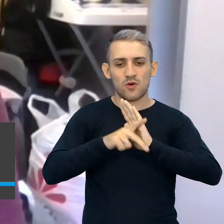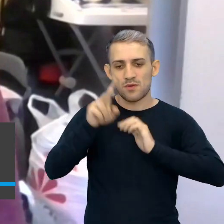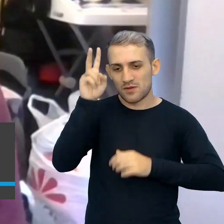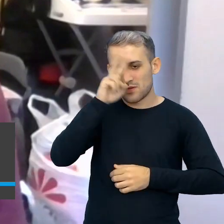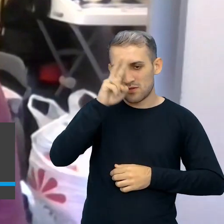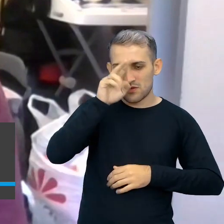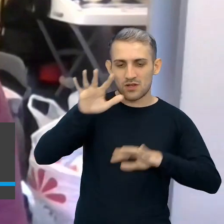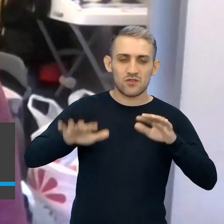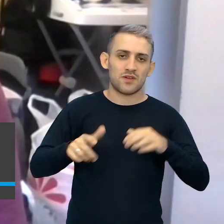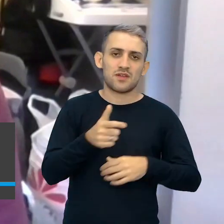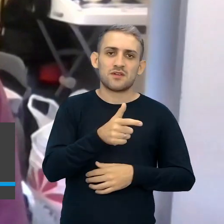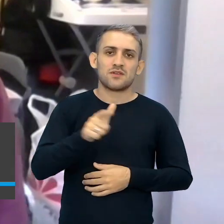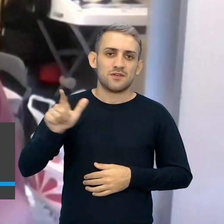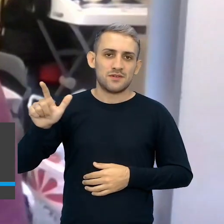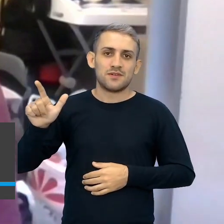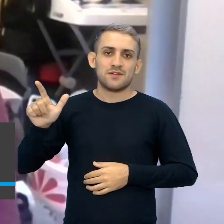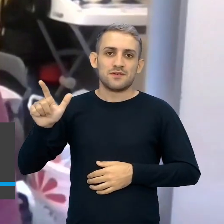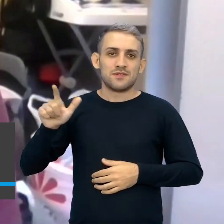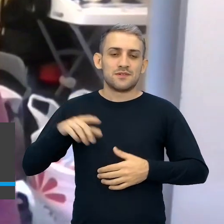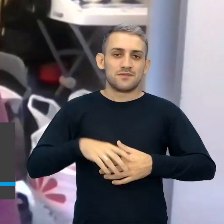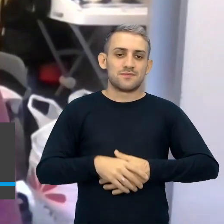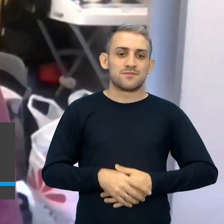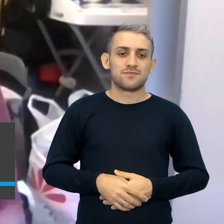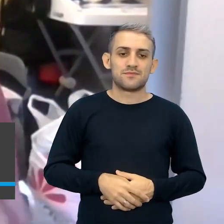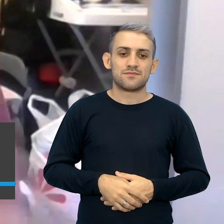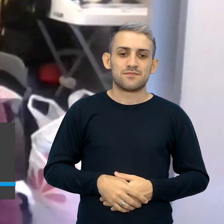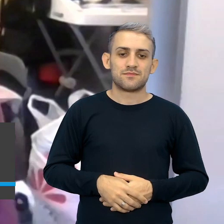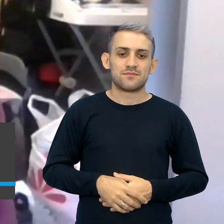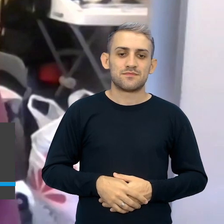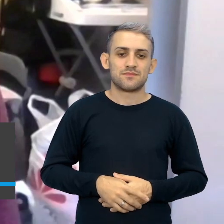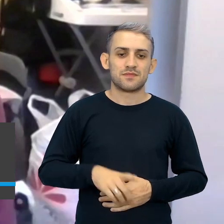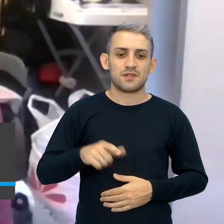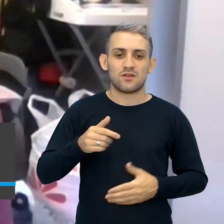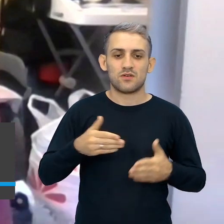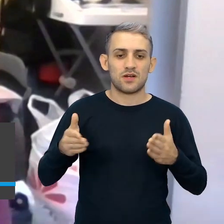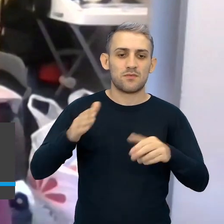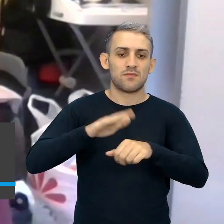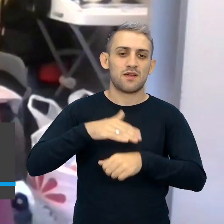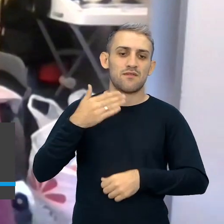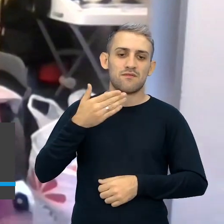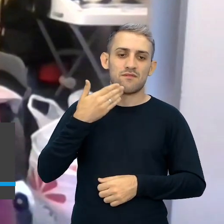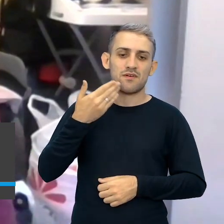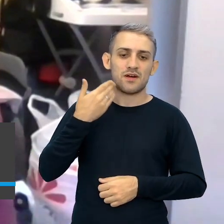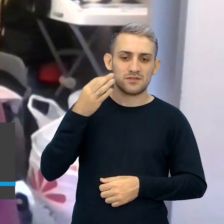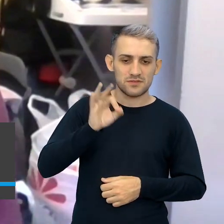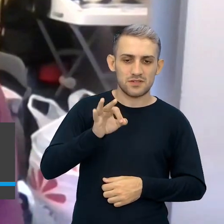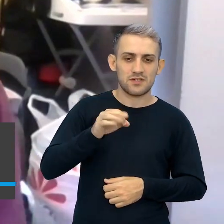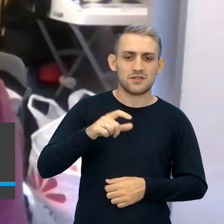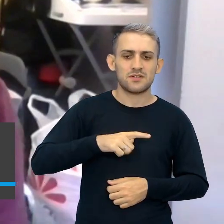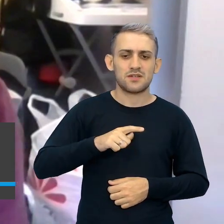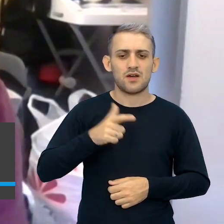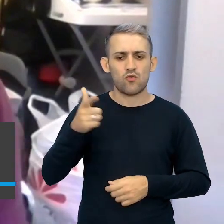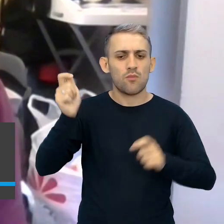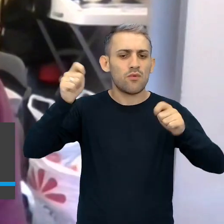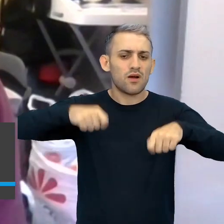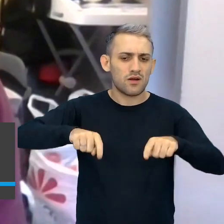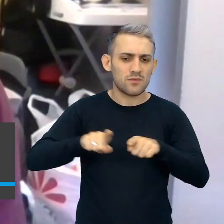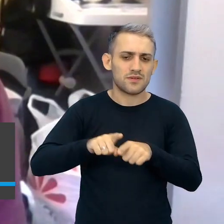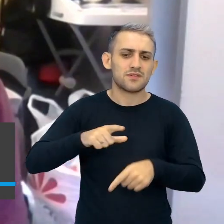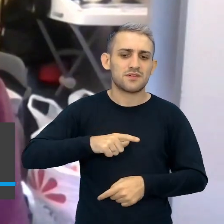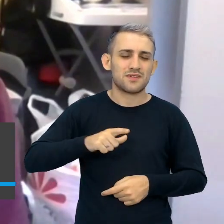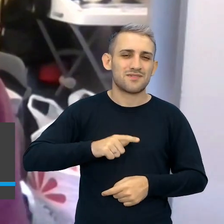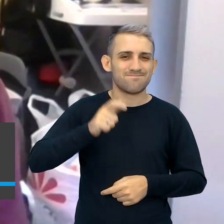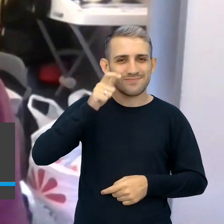história de uma personagem Sim. com a qual eu vou me identificar, que é o caminho mais clássico que a gente segue, né? Mas Uhum. essa possibilidade também existe. E isso é interessante